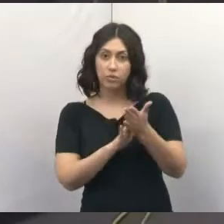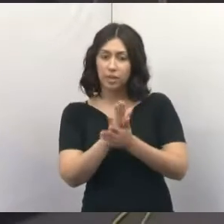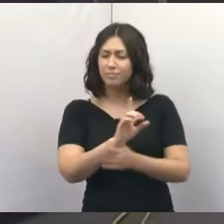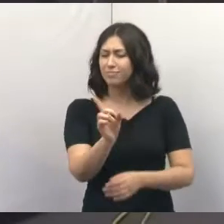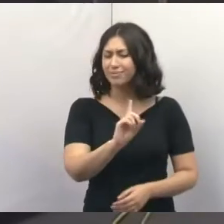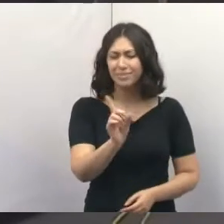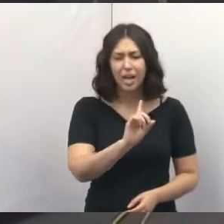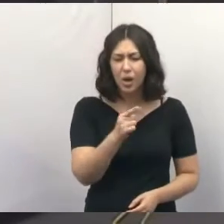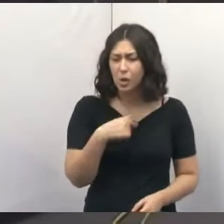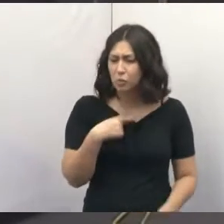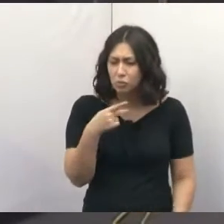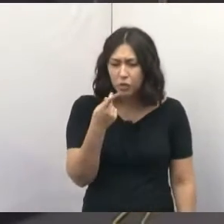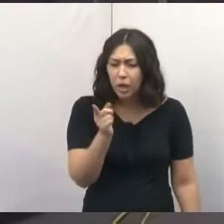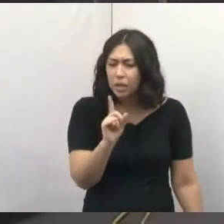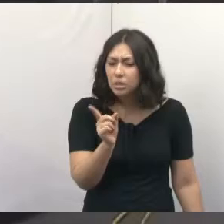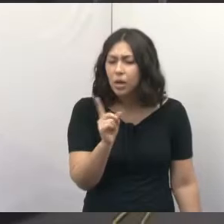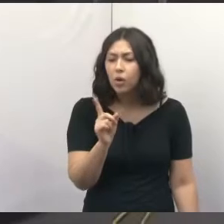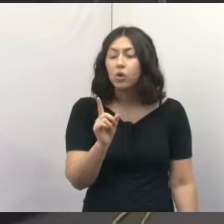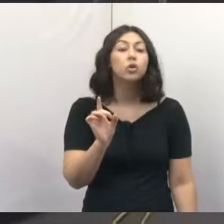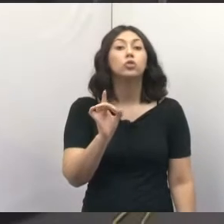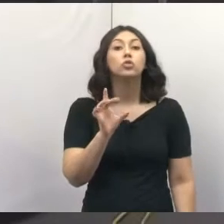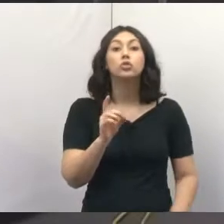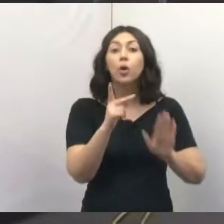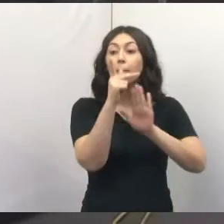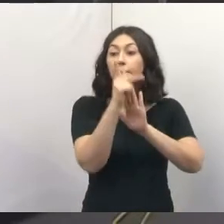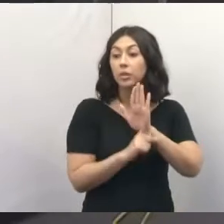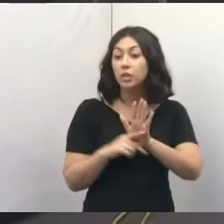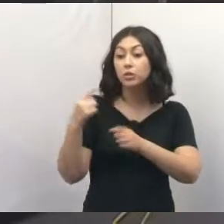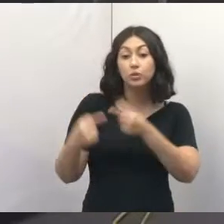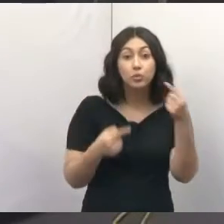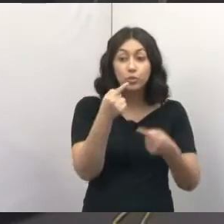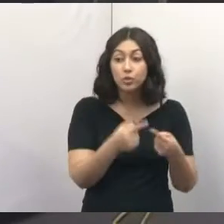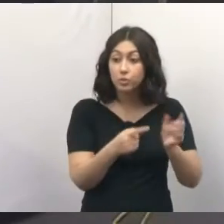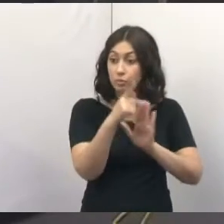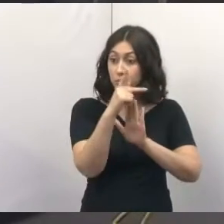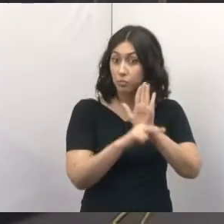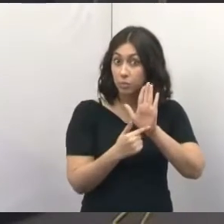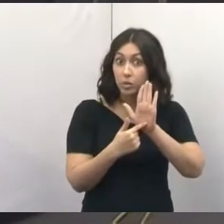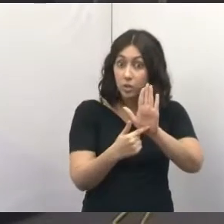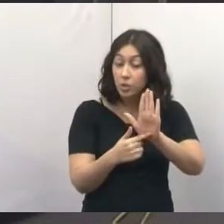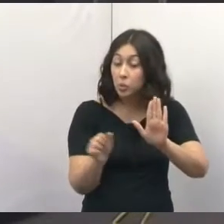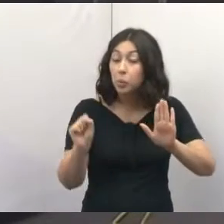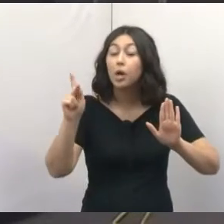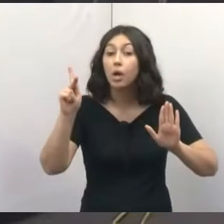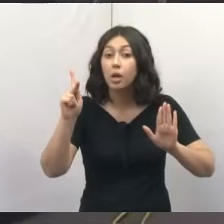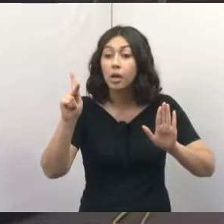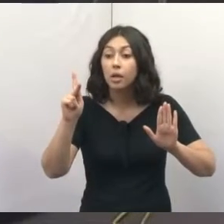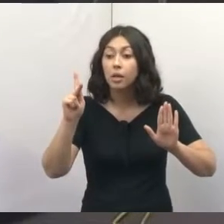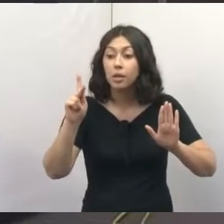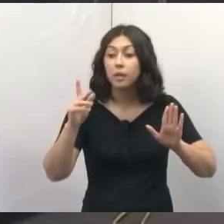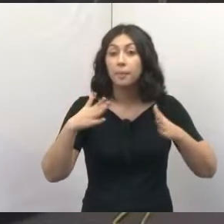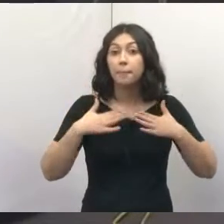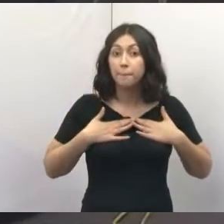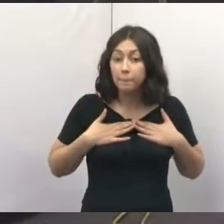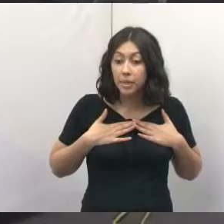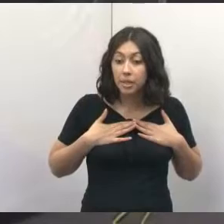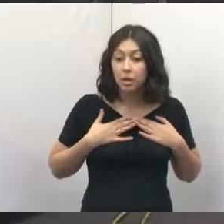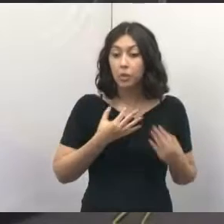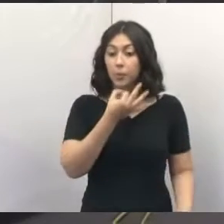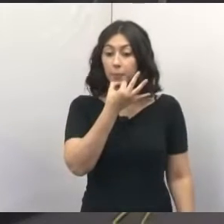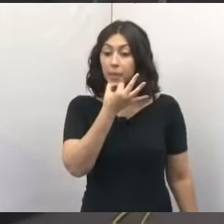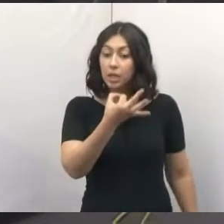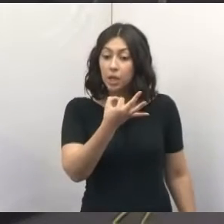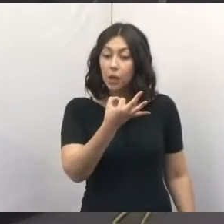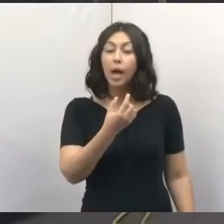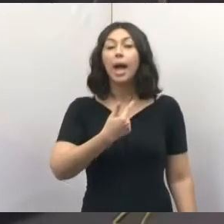nenhum, sobre nada, é uma questão... Estou discutindo o projeto, até o momento aqui eu só estou discutindo o projeto. Tá? E dentro da minha opinião,